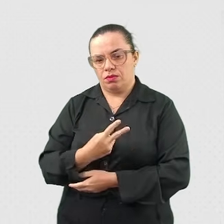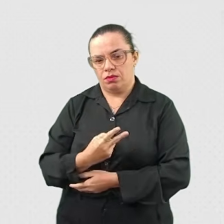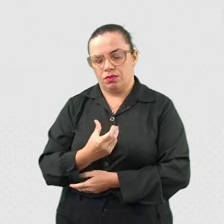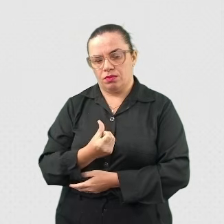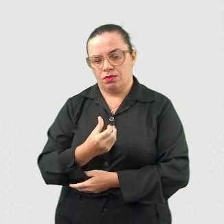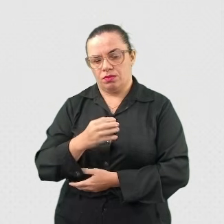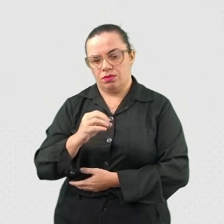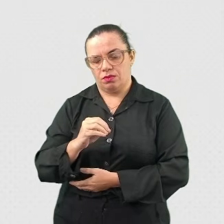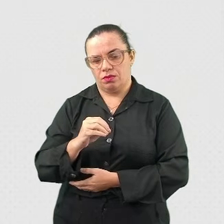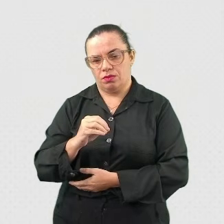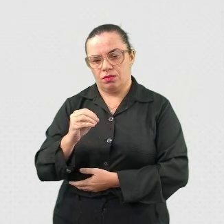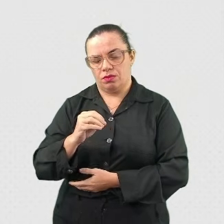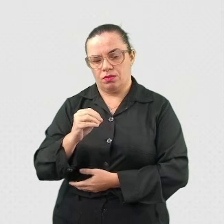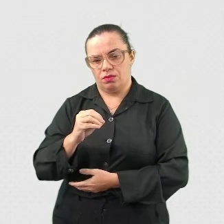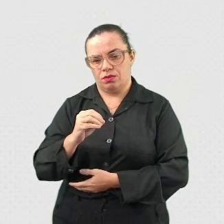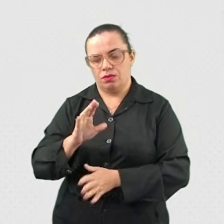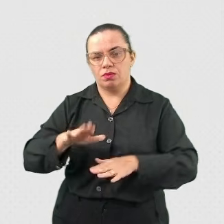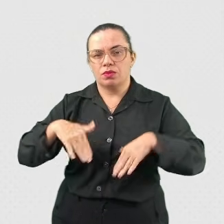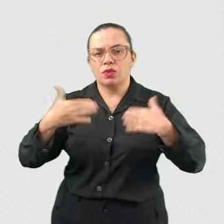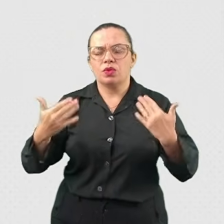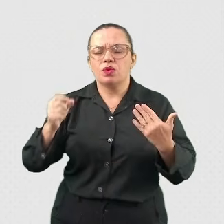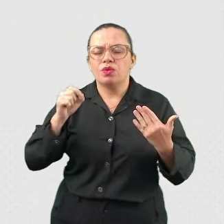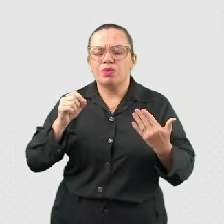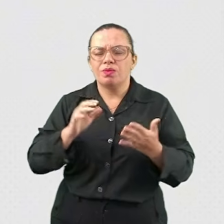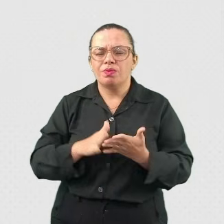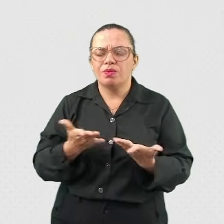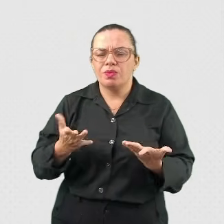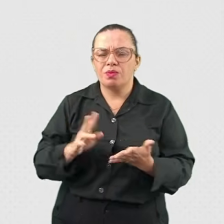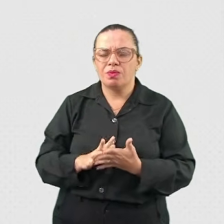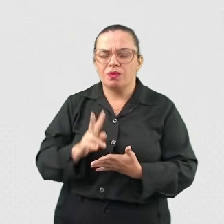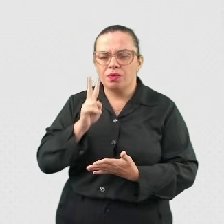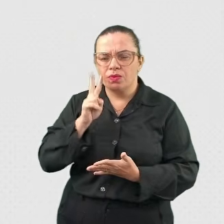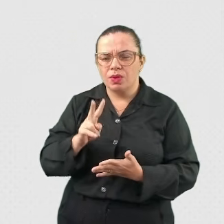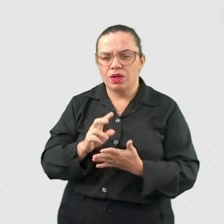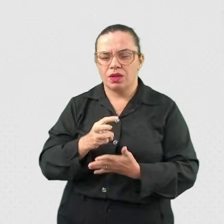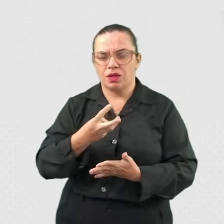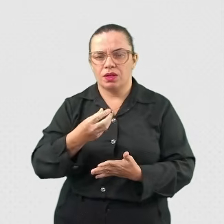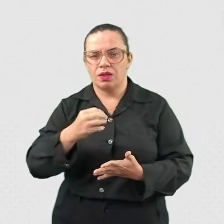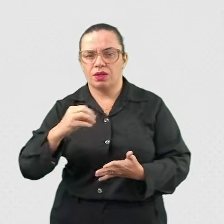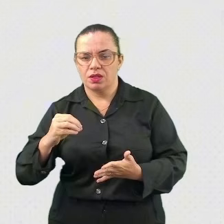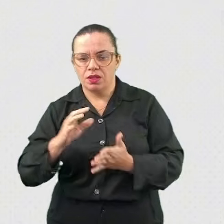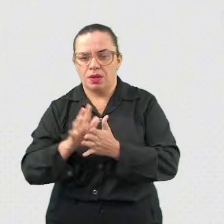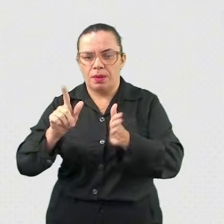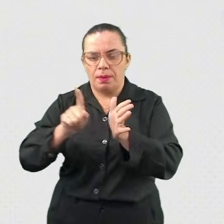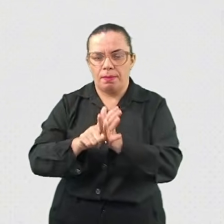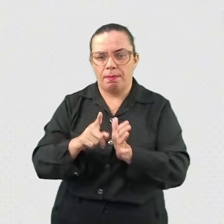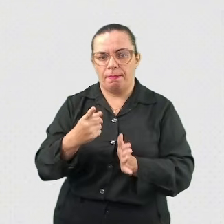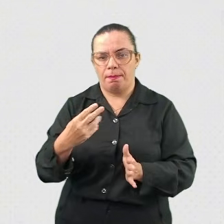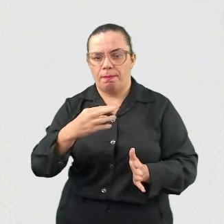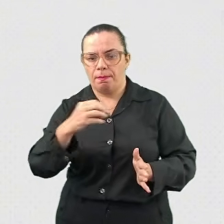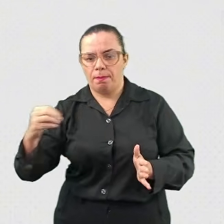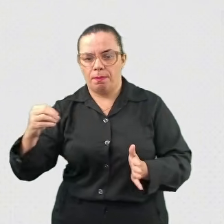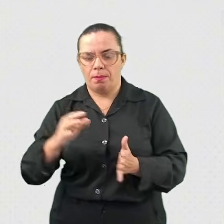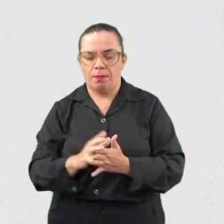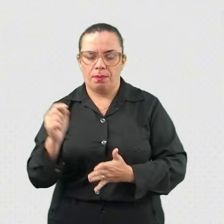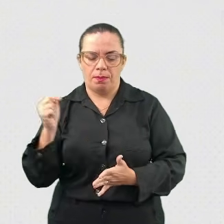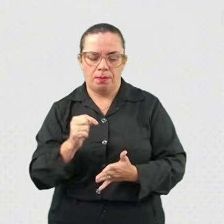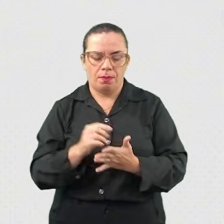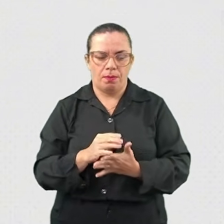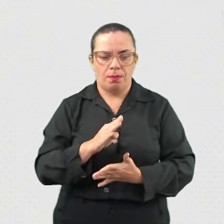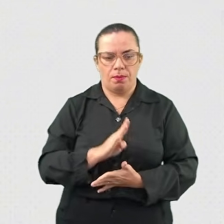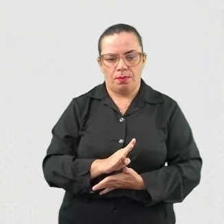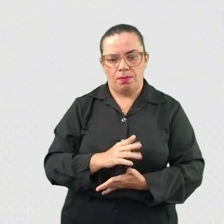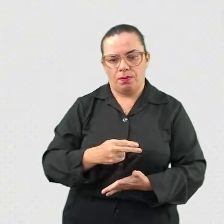graus. De onde surgiu o 260? É o 360 menos o 100, tá? Então, beta vai ser igual, e